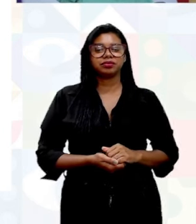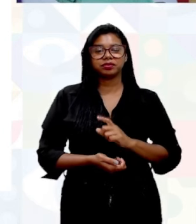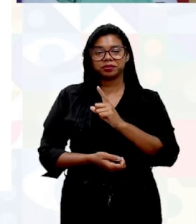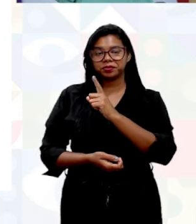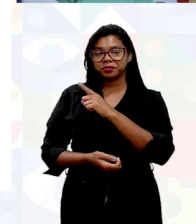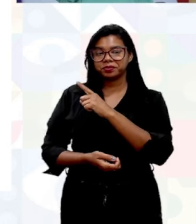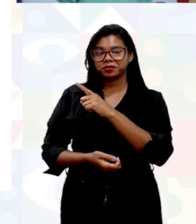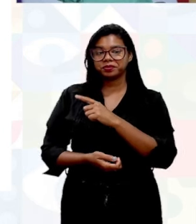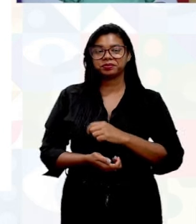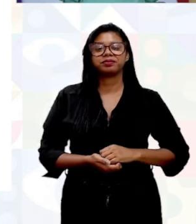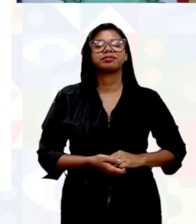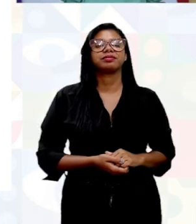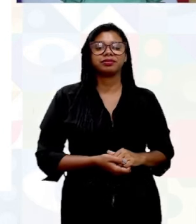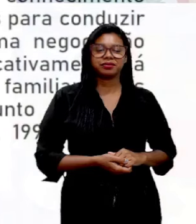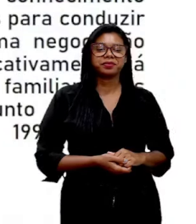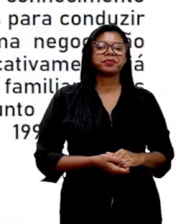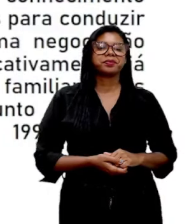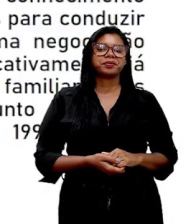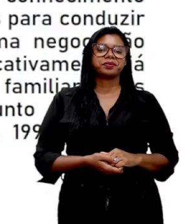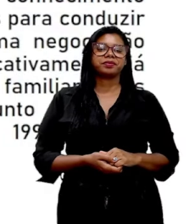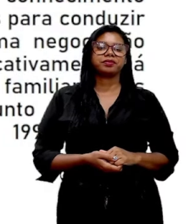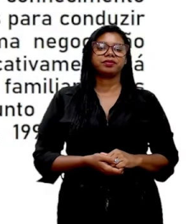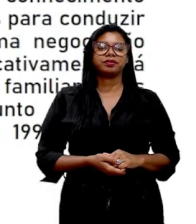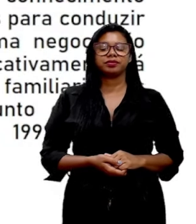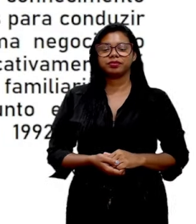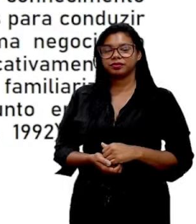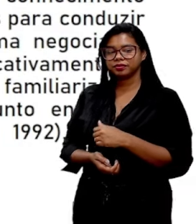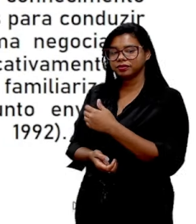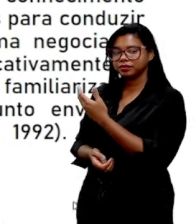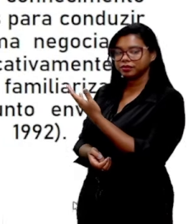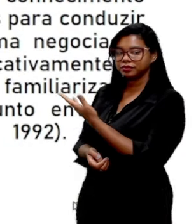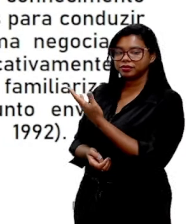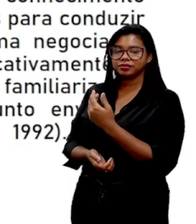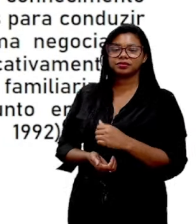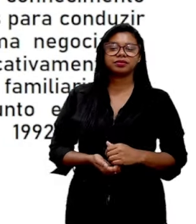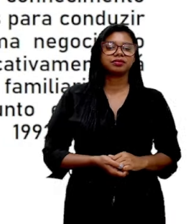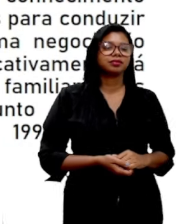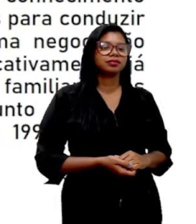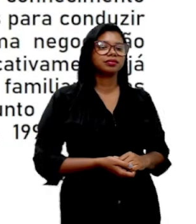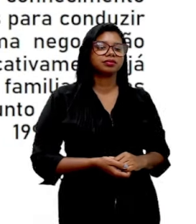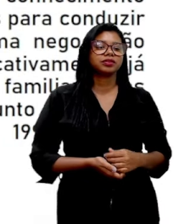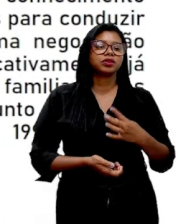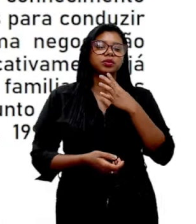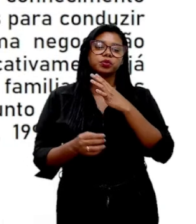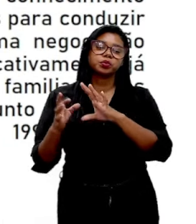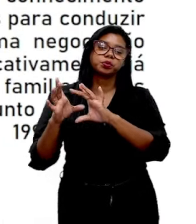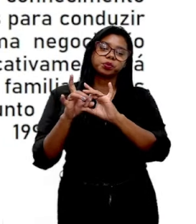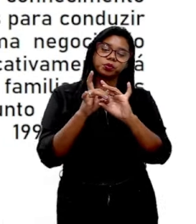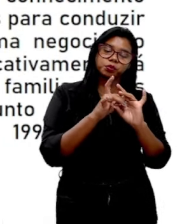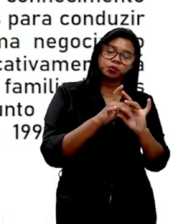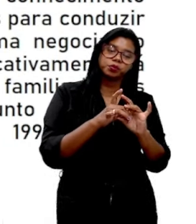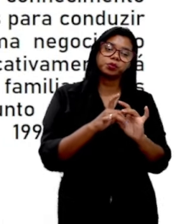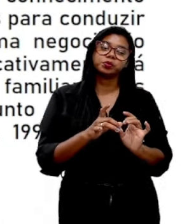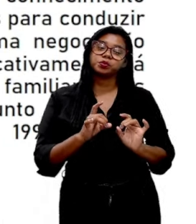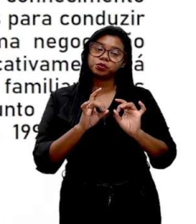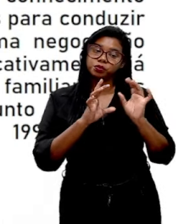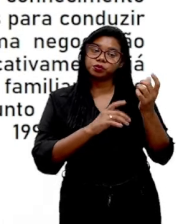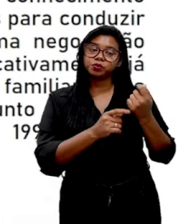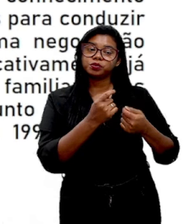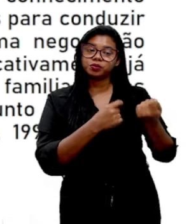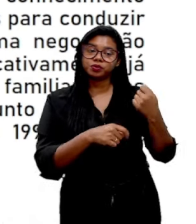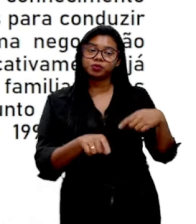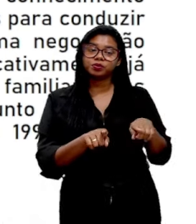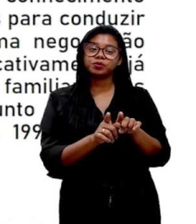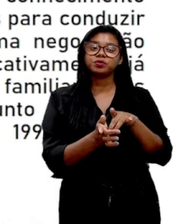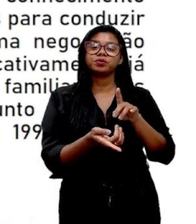E aí vem o próximo slide falando sobre o conhecimento do negócio ou do assunto, tá? A gente